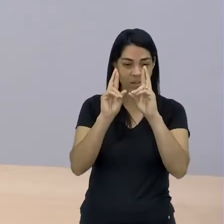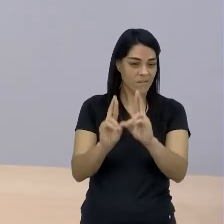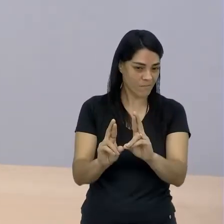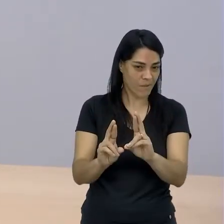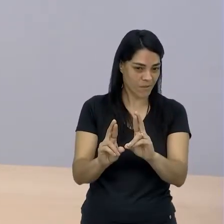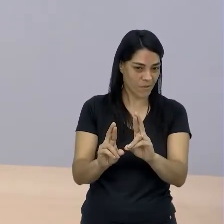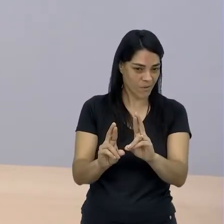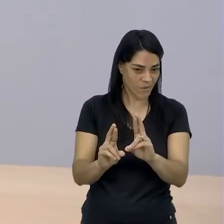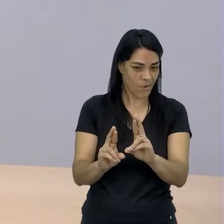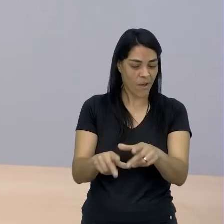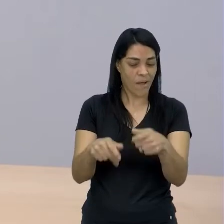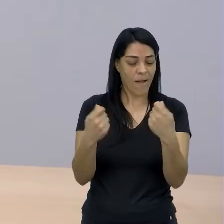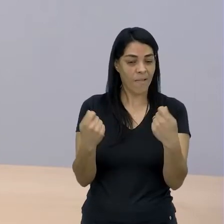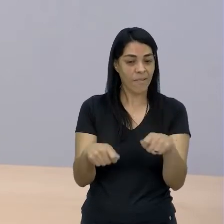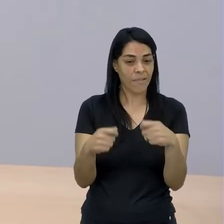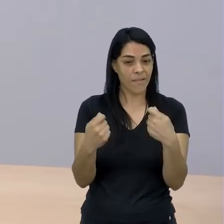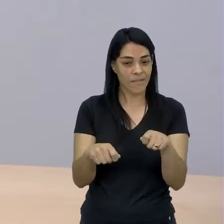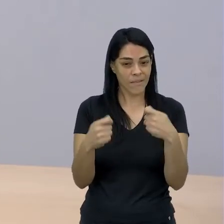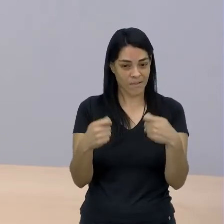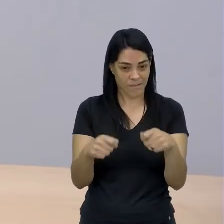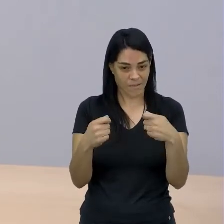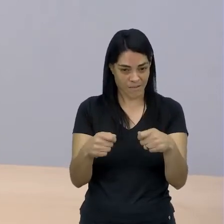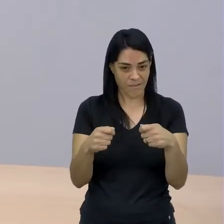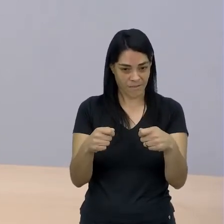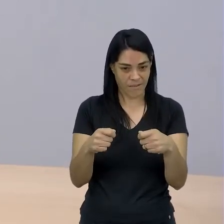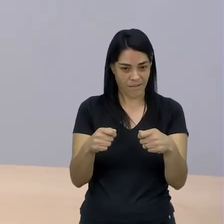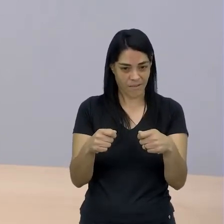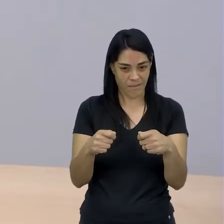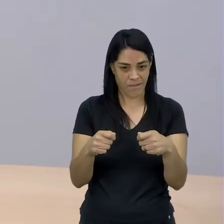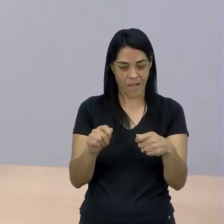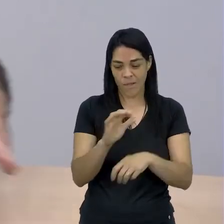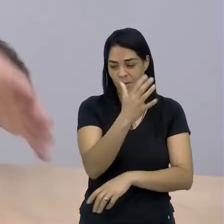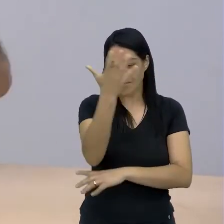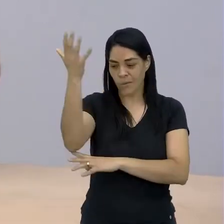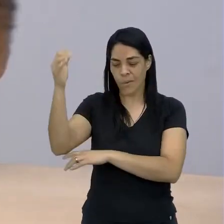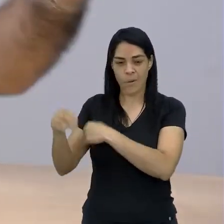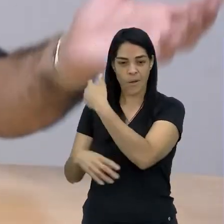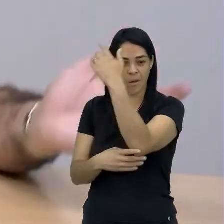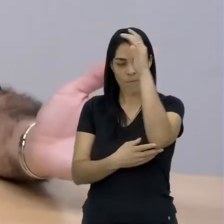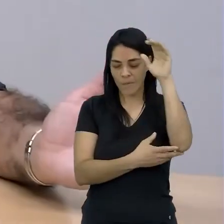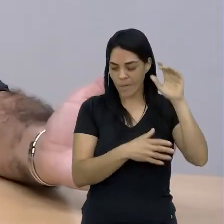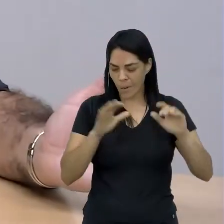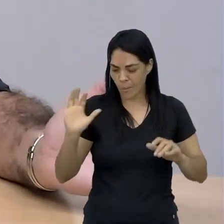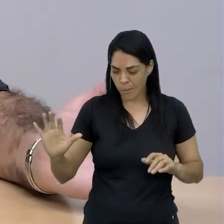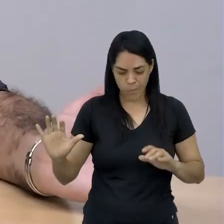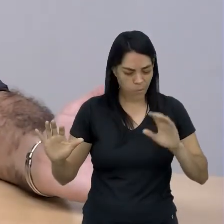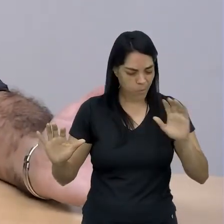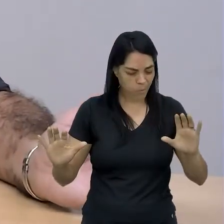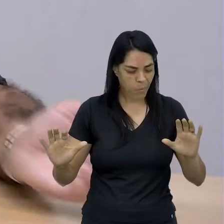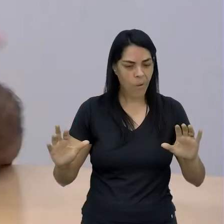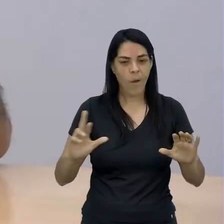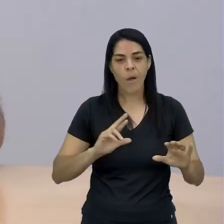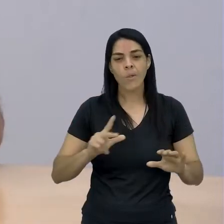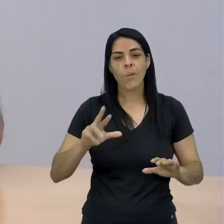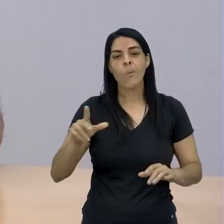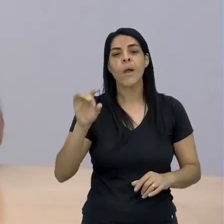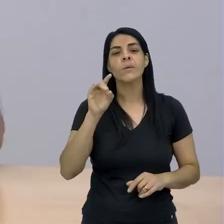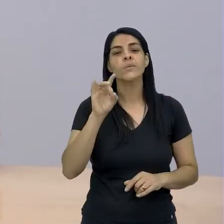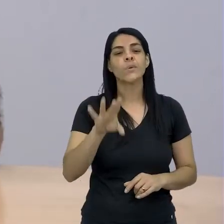à necessidade da preservação ambiental, não só porque você gosta de natureza,